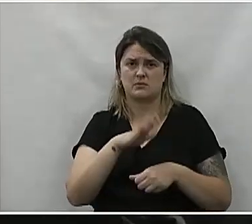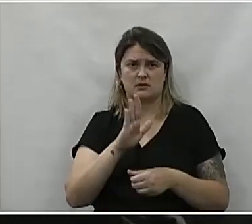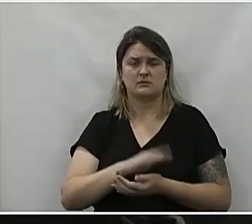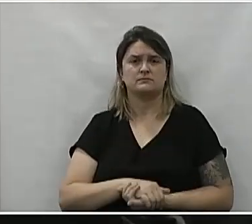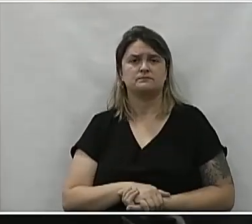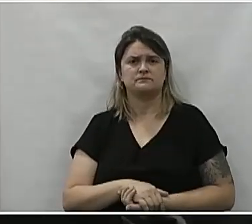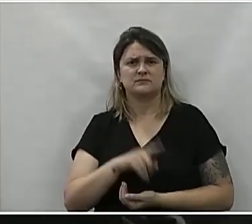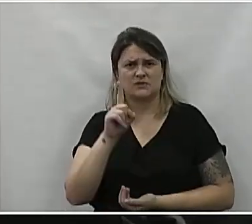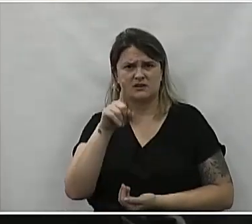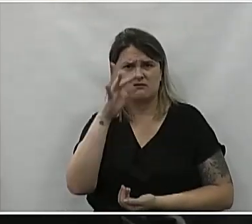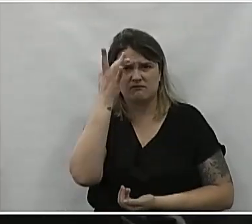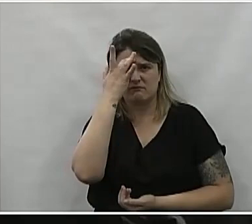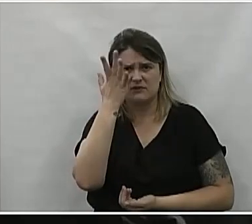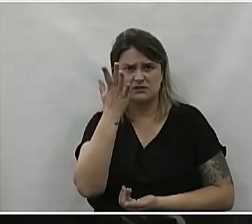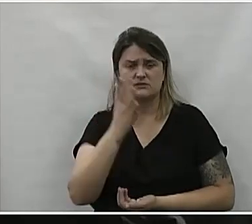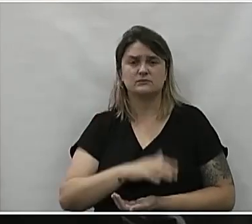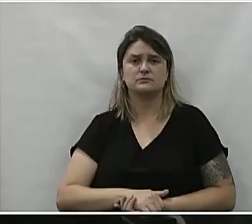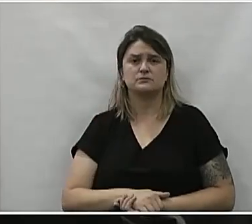É muito fácil